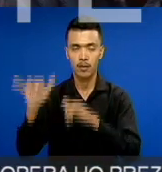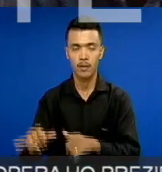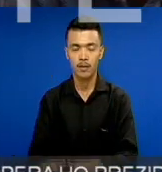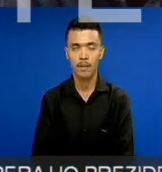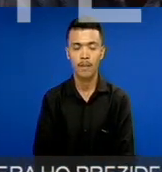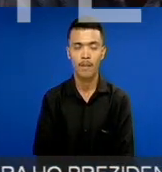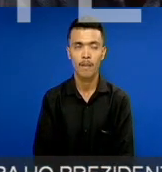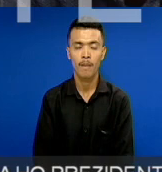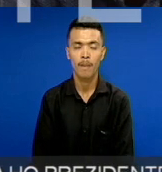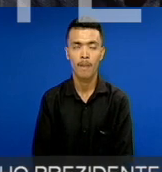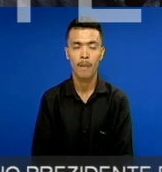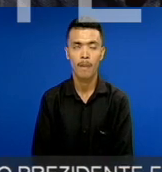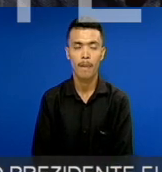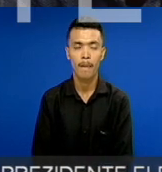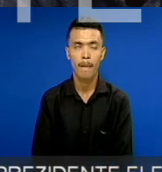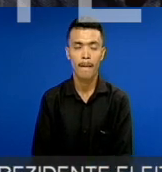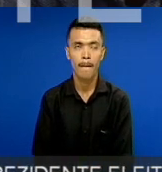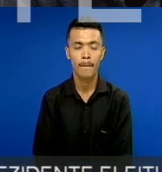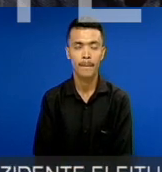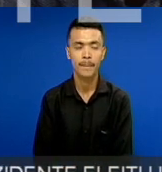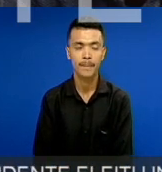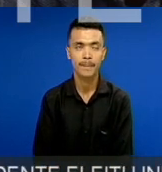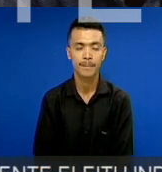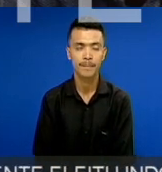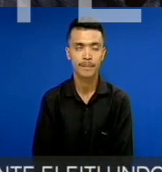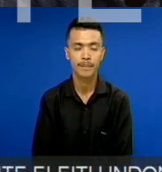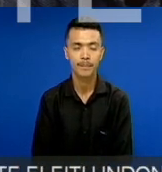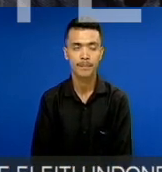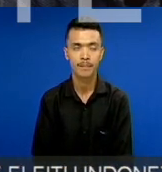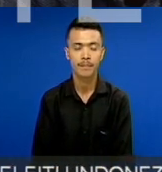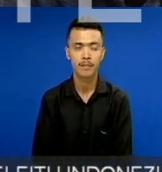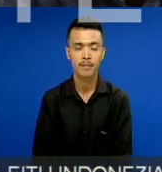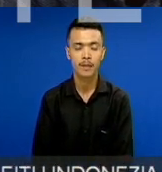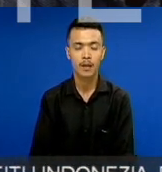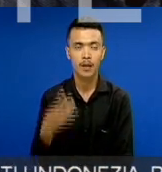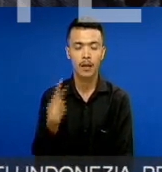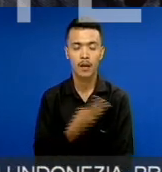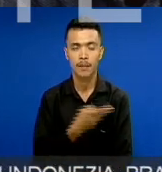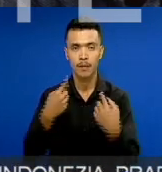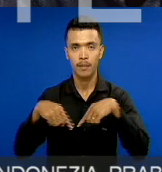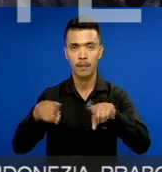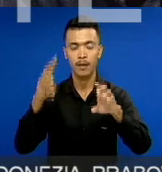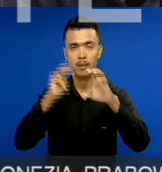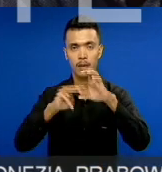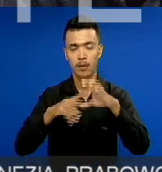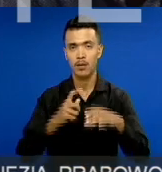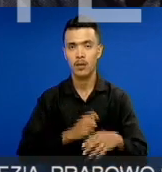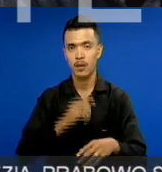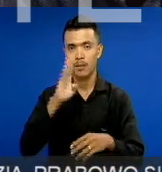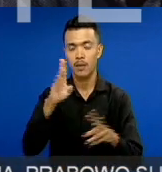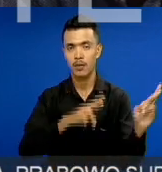né? Ami bele sai saída ban mercado taibesi ami pronto mas be tem que arranjar